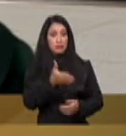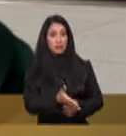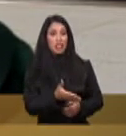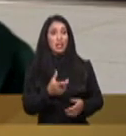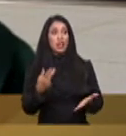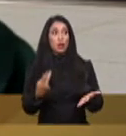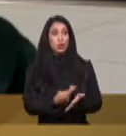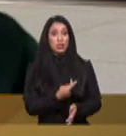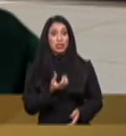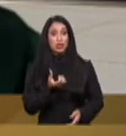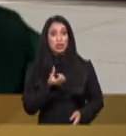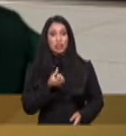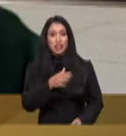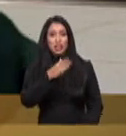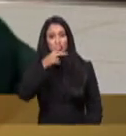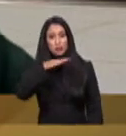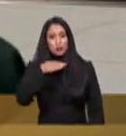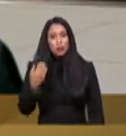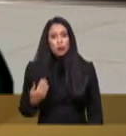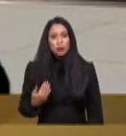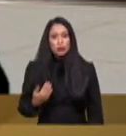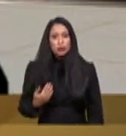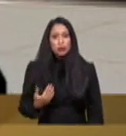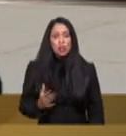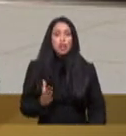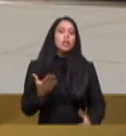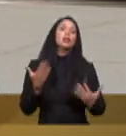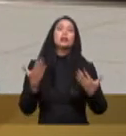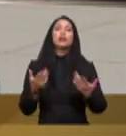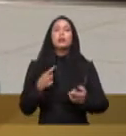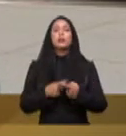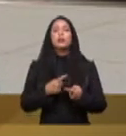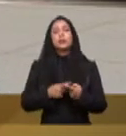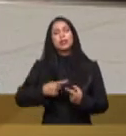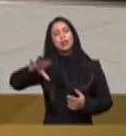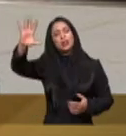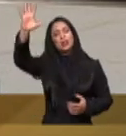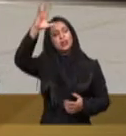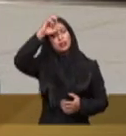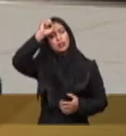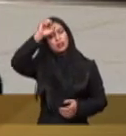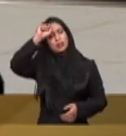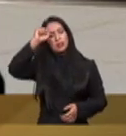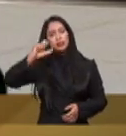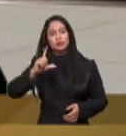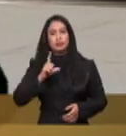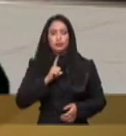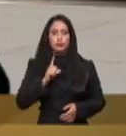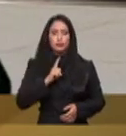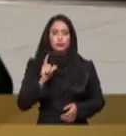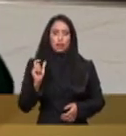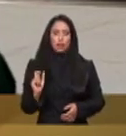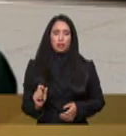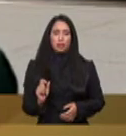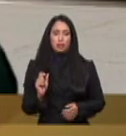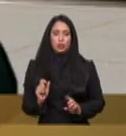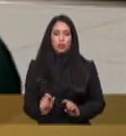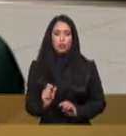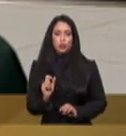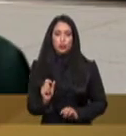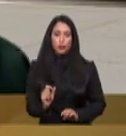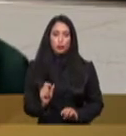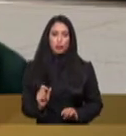6 mortes. E por que lições negativas da realidade internacional deveriam interessar a nós brasileiros? É muito